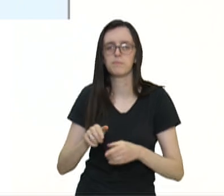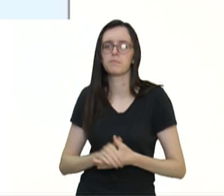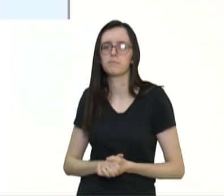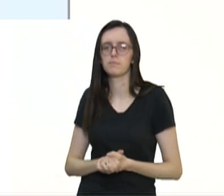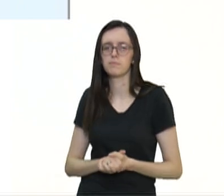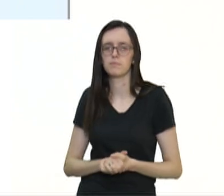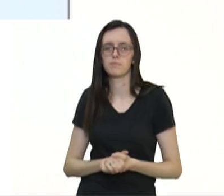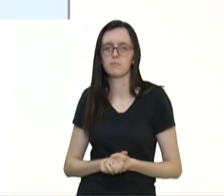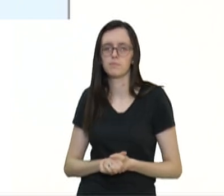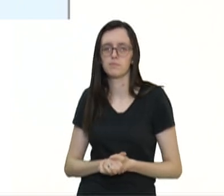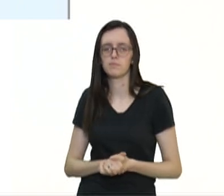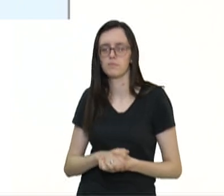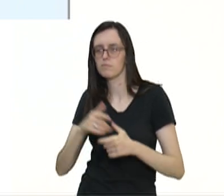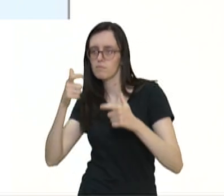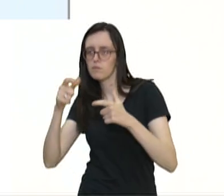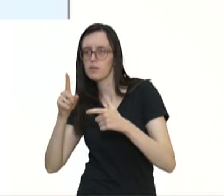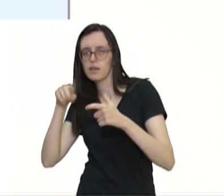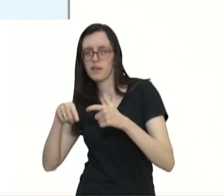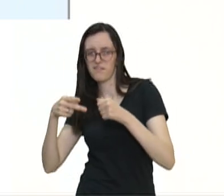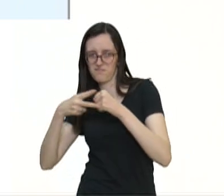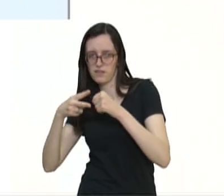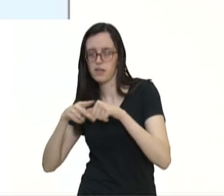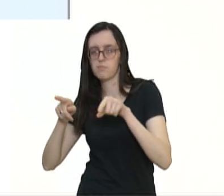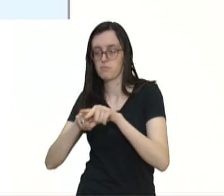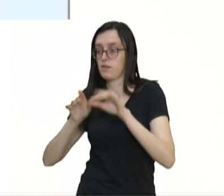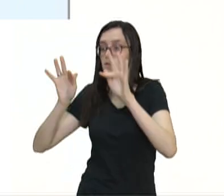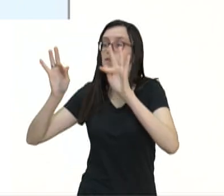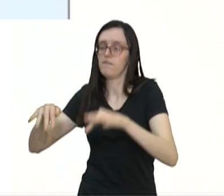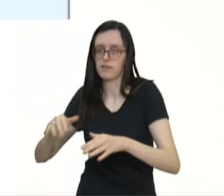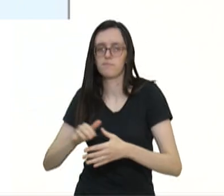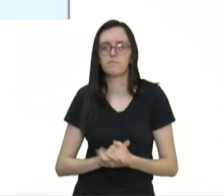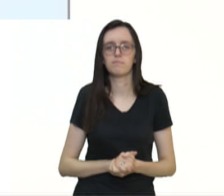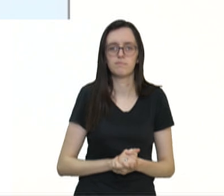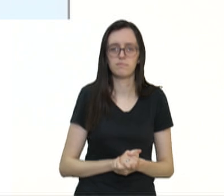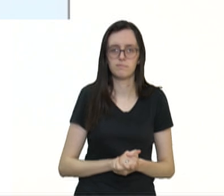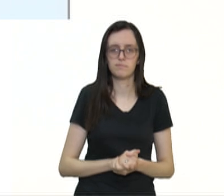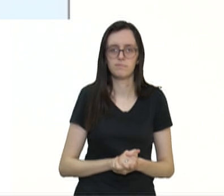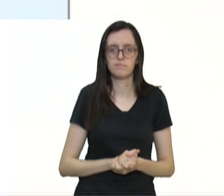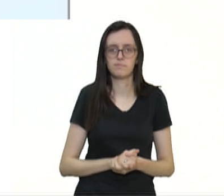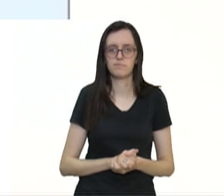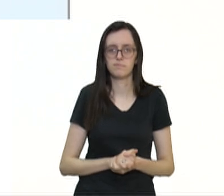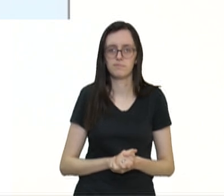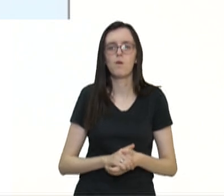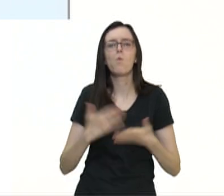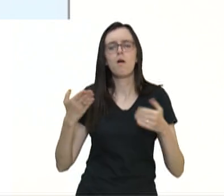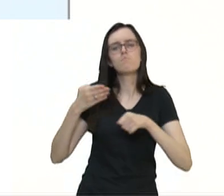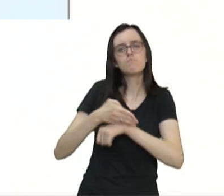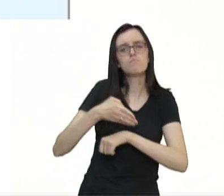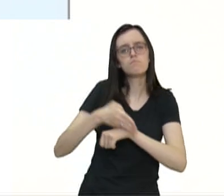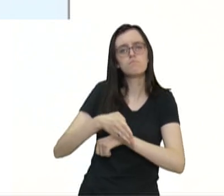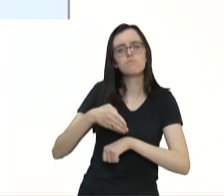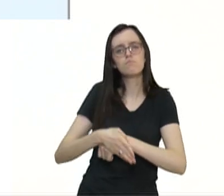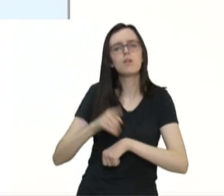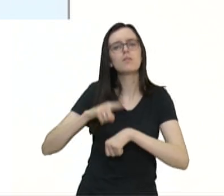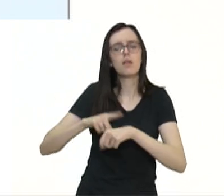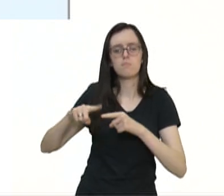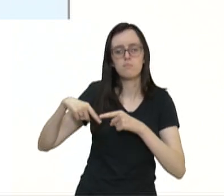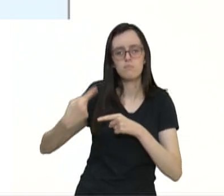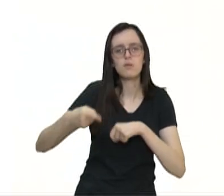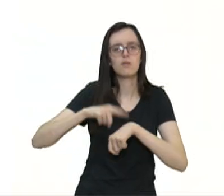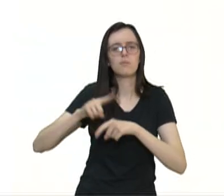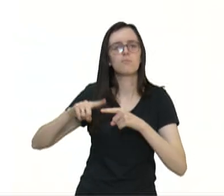verb depart e a minha frase termina por aqui. How often does the train depart? Qual é a frequência? Quanto tempo